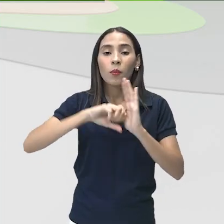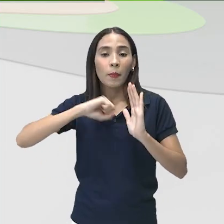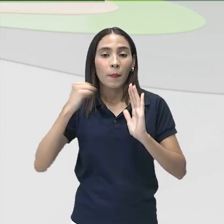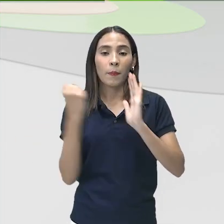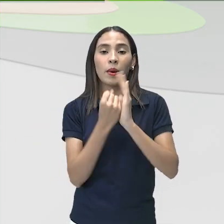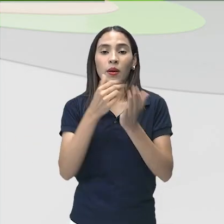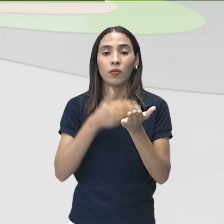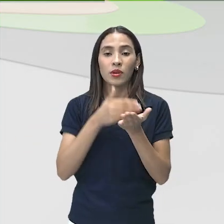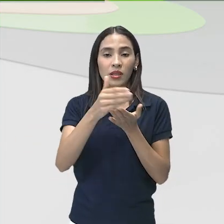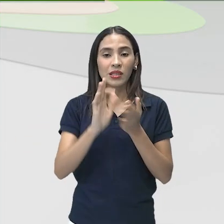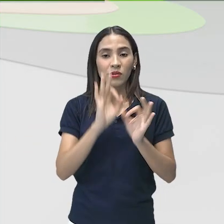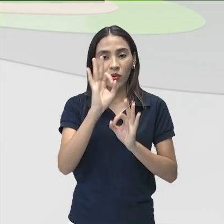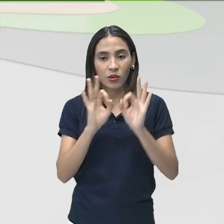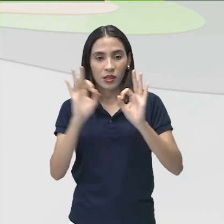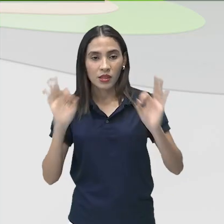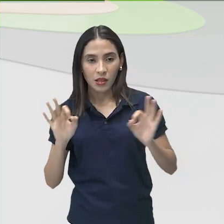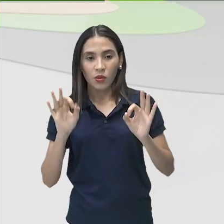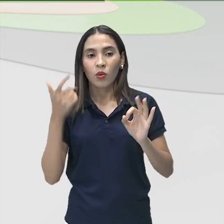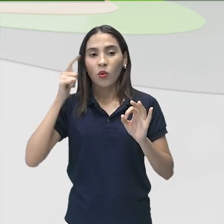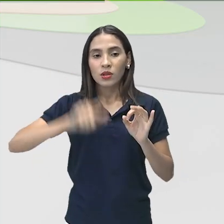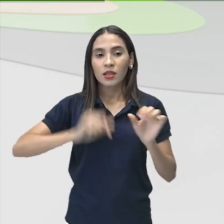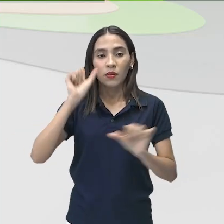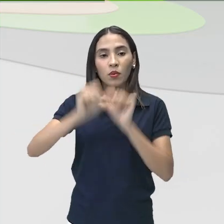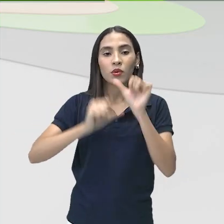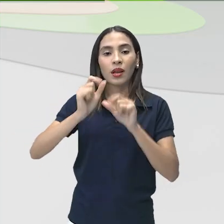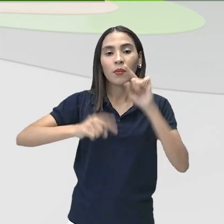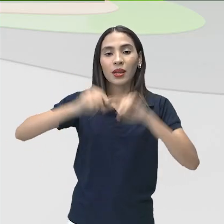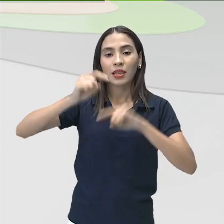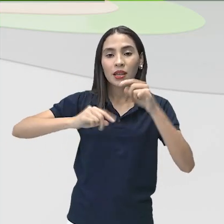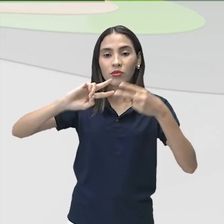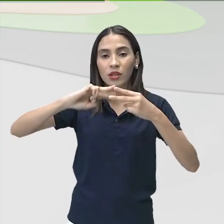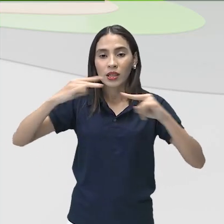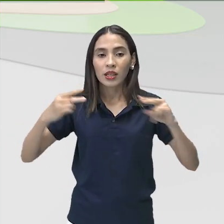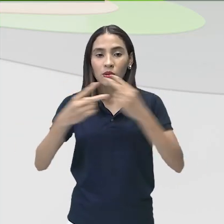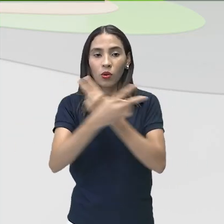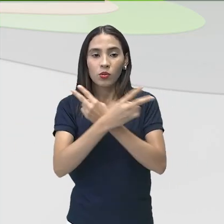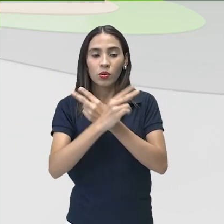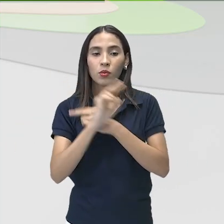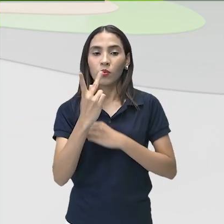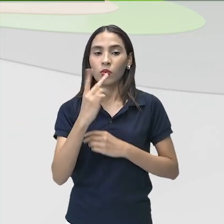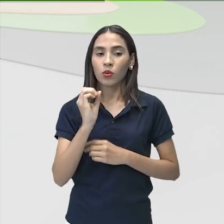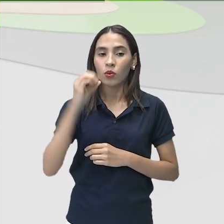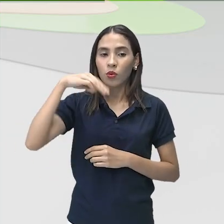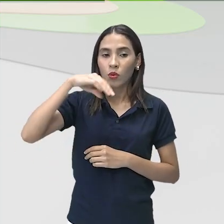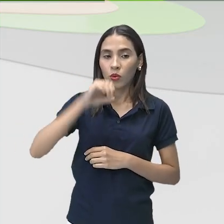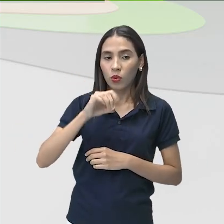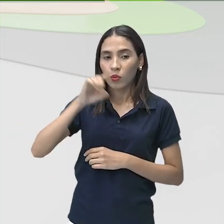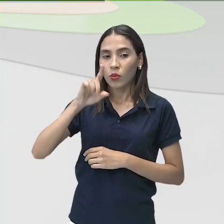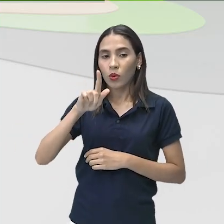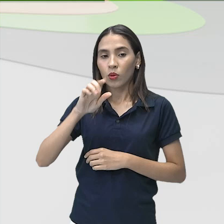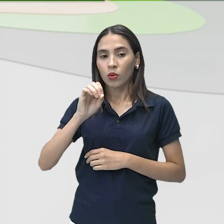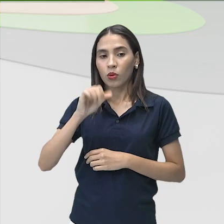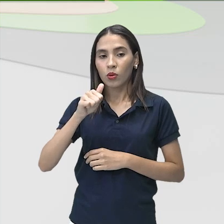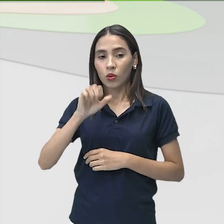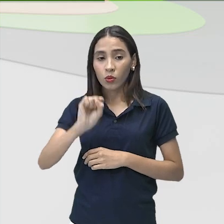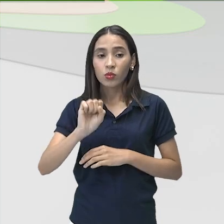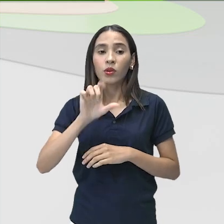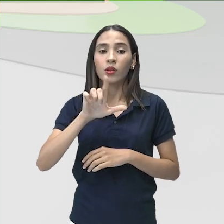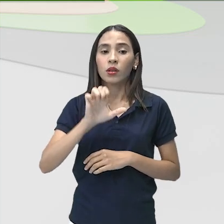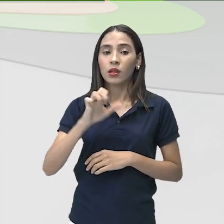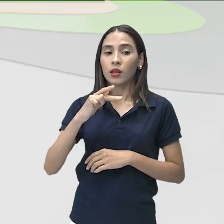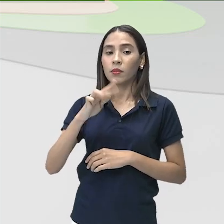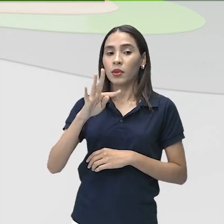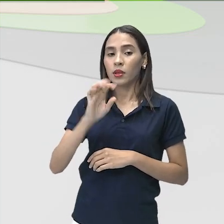ela marca o início da preparação para a troca de material genético entre os cromossomos homólogos. No leptóteno, embora os